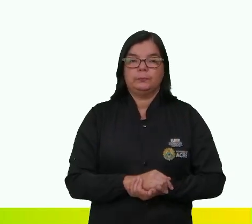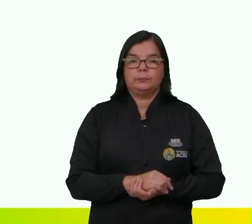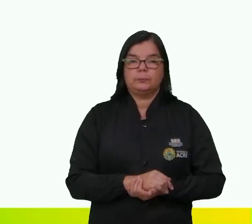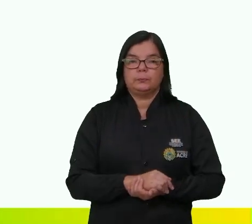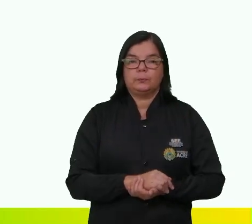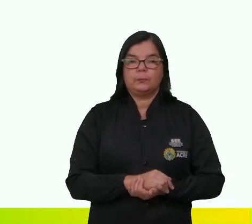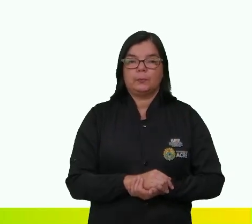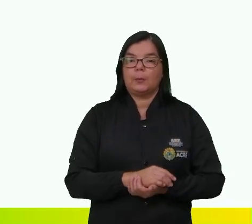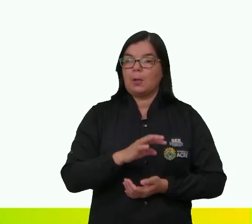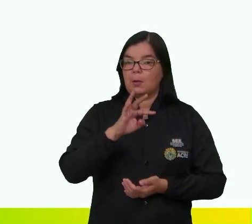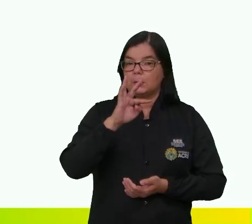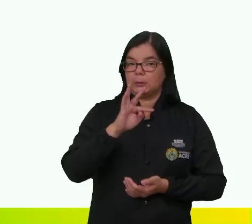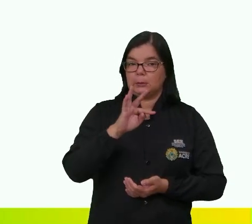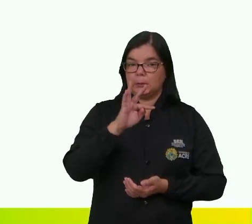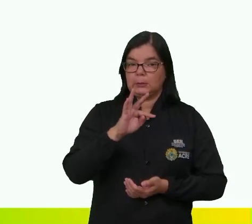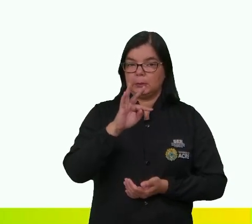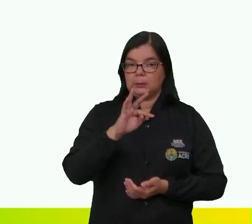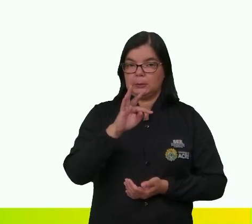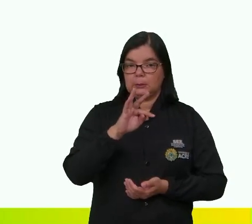T